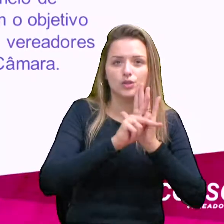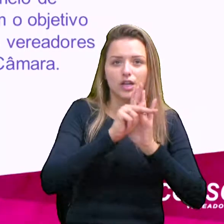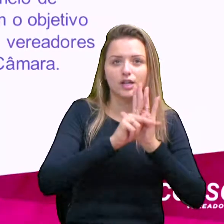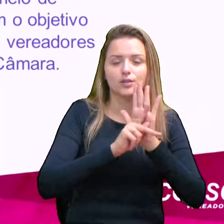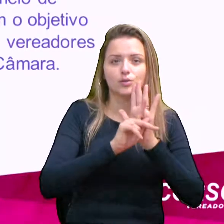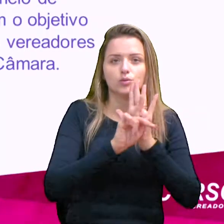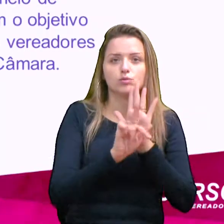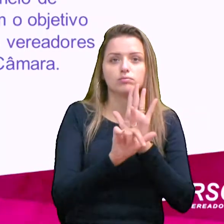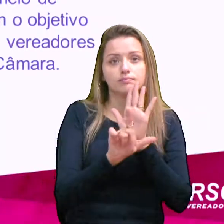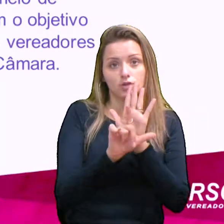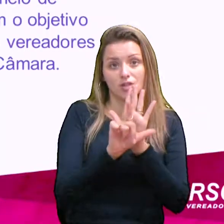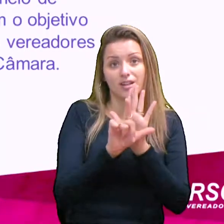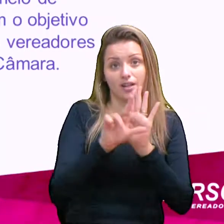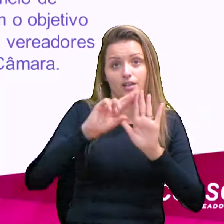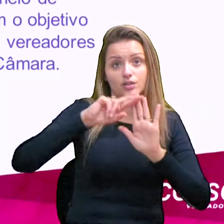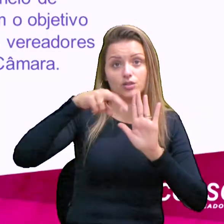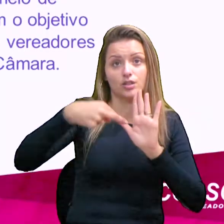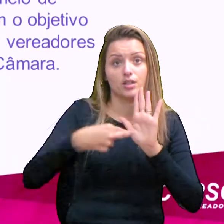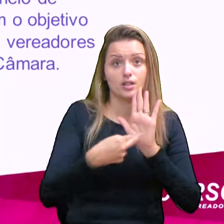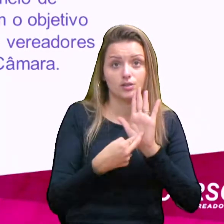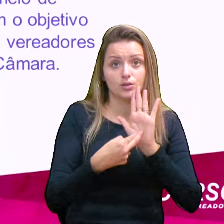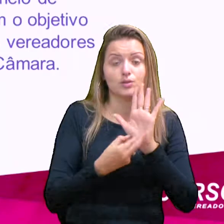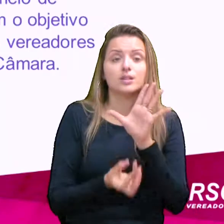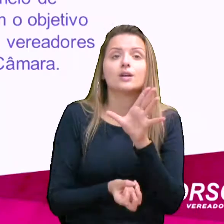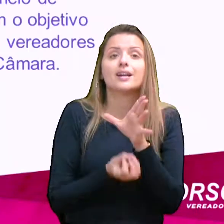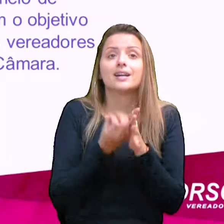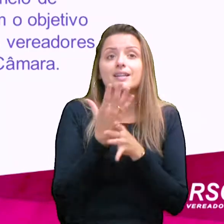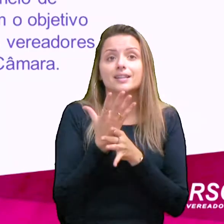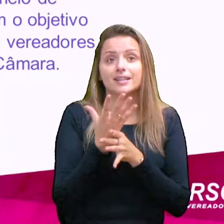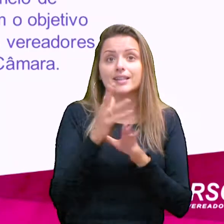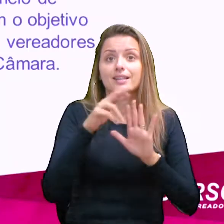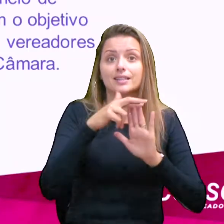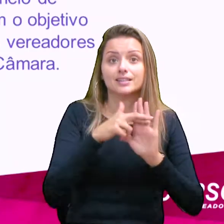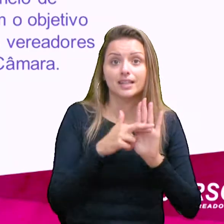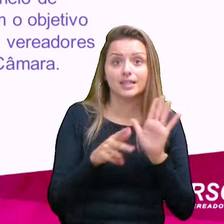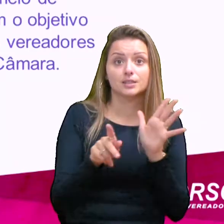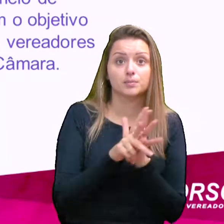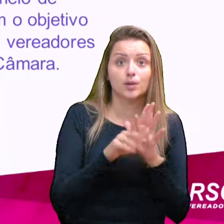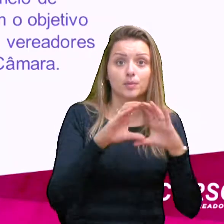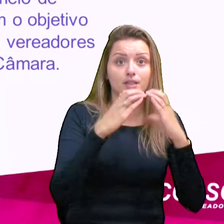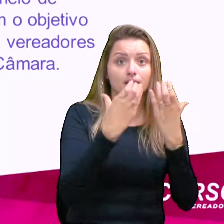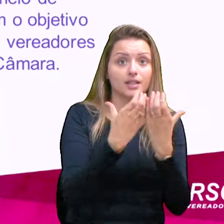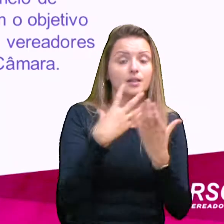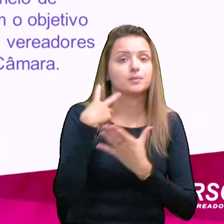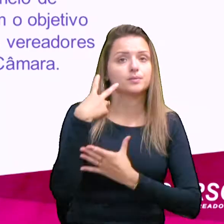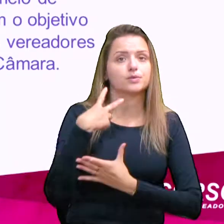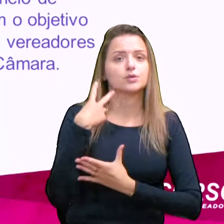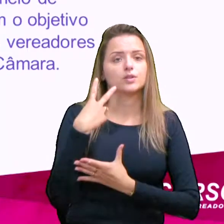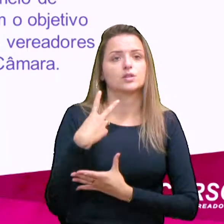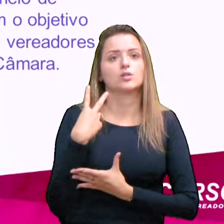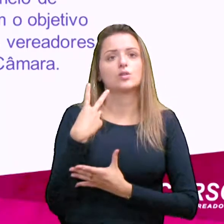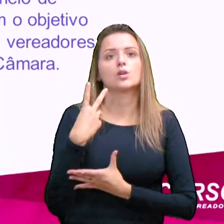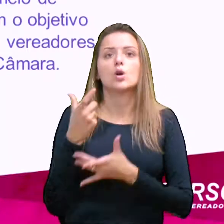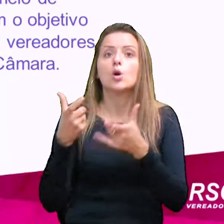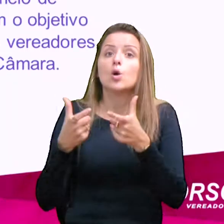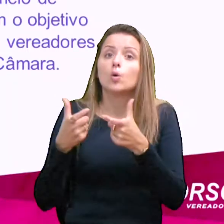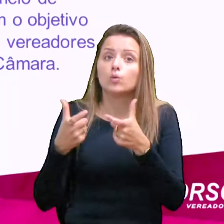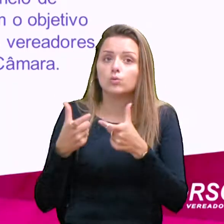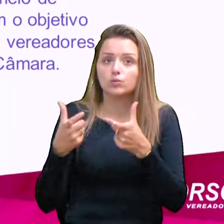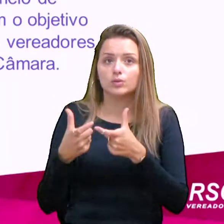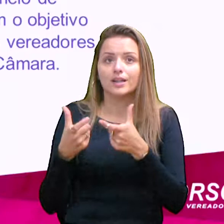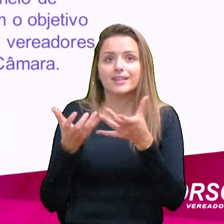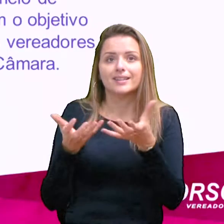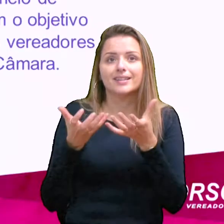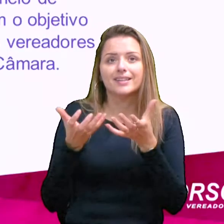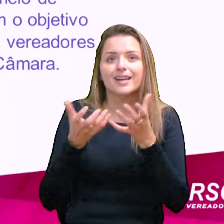que cria, né, no nosso regimento interno, esta Procuradoria que visa, né, dar